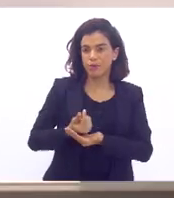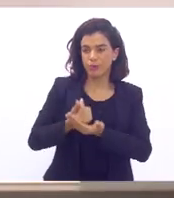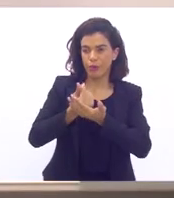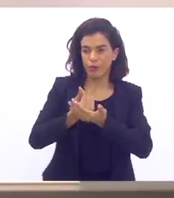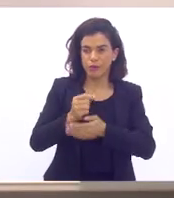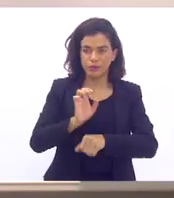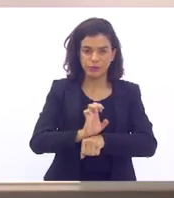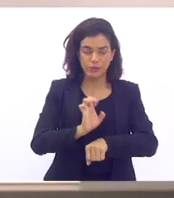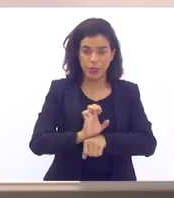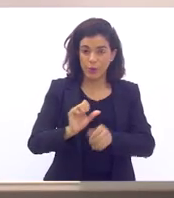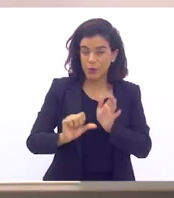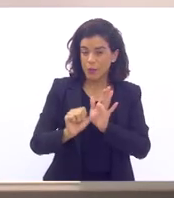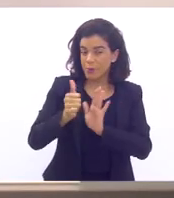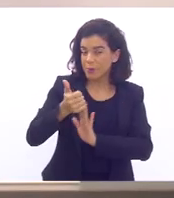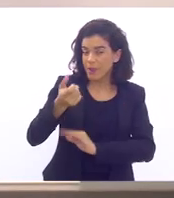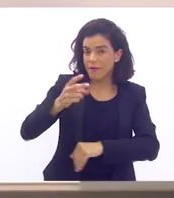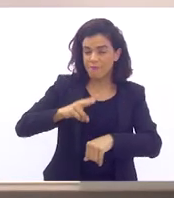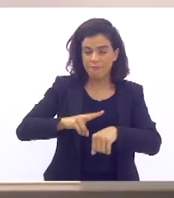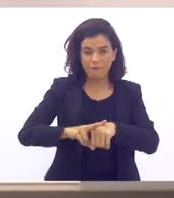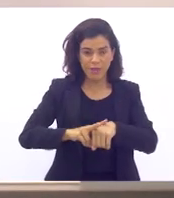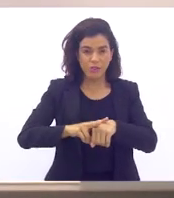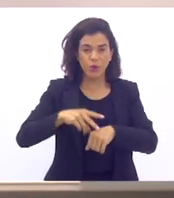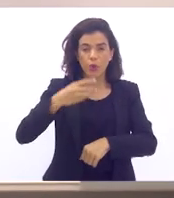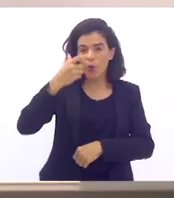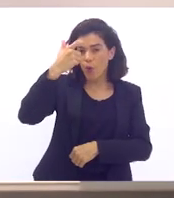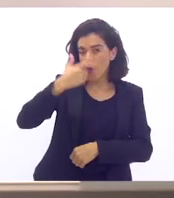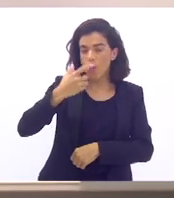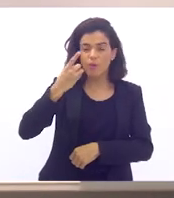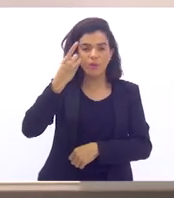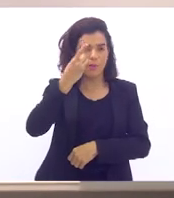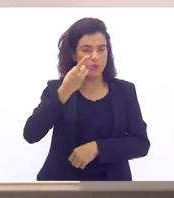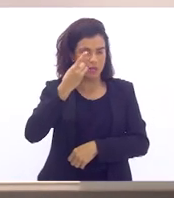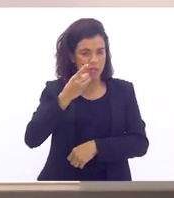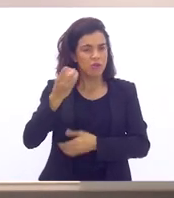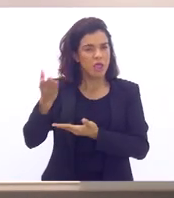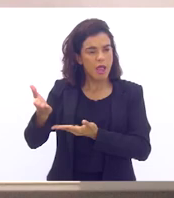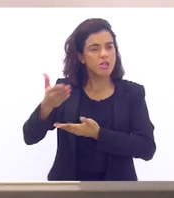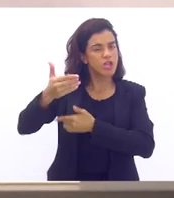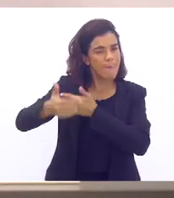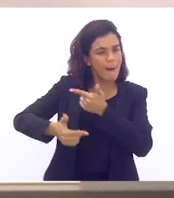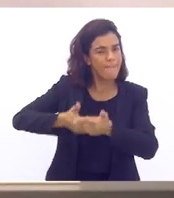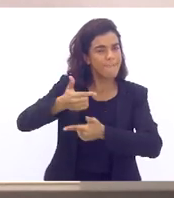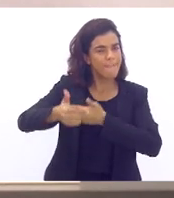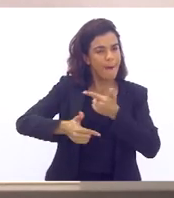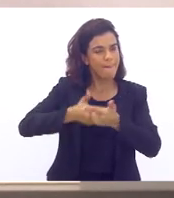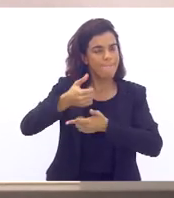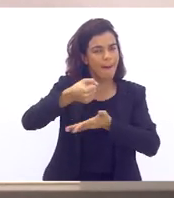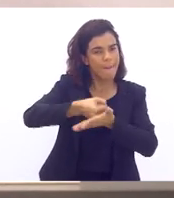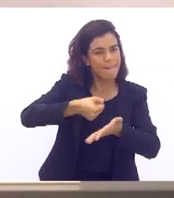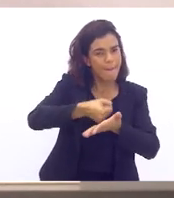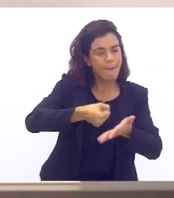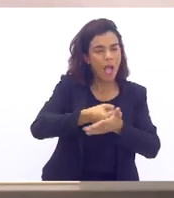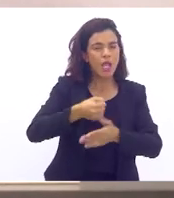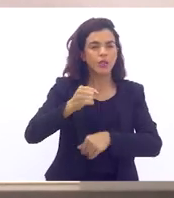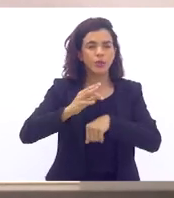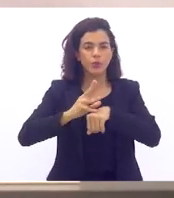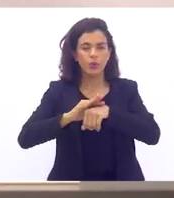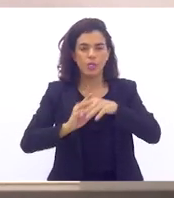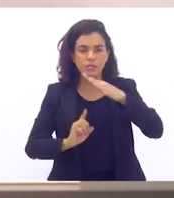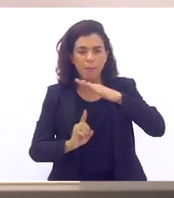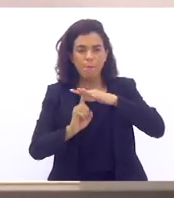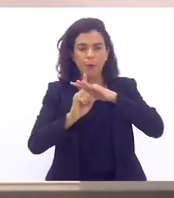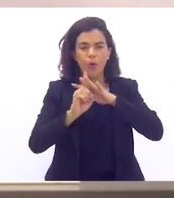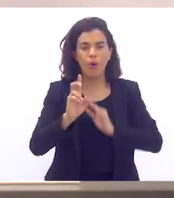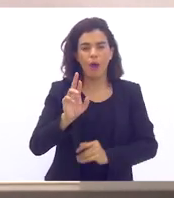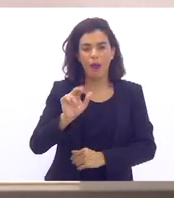do seu primeiro mandato como Vereador na capital vem dedicando o mandato ao enfrentamento das doenças raras